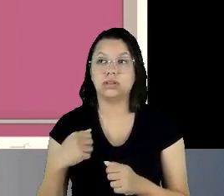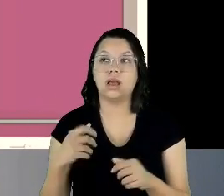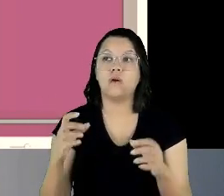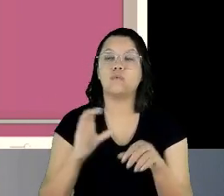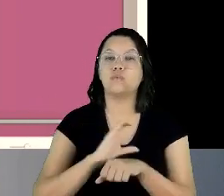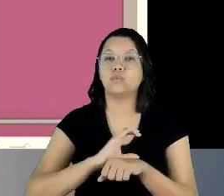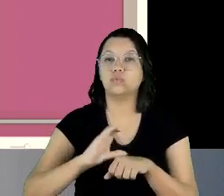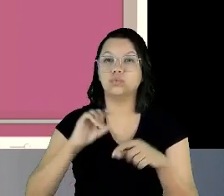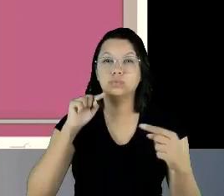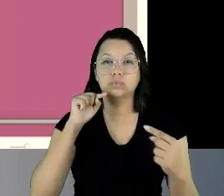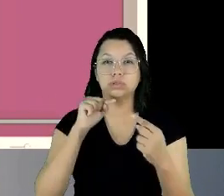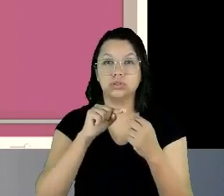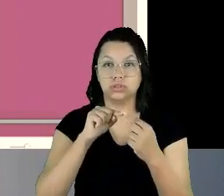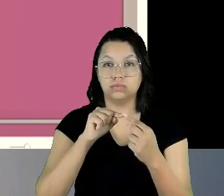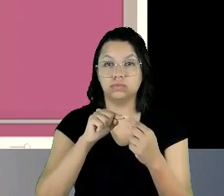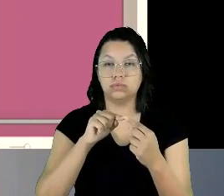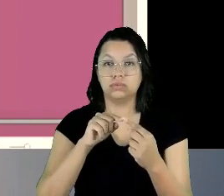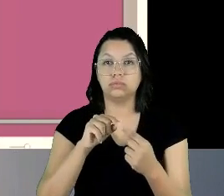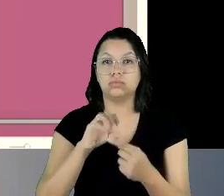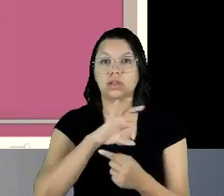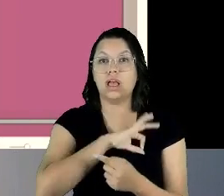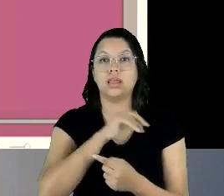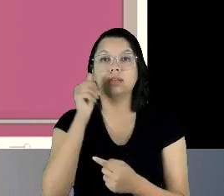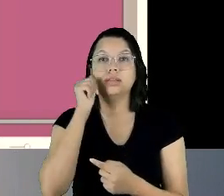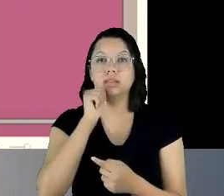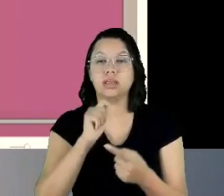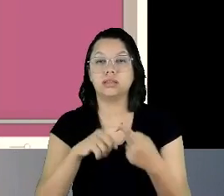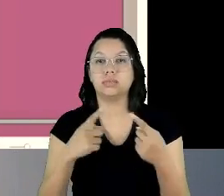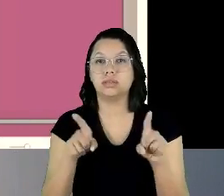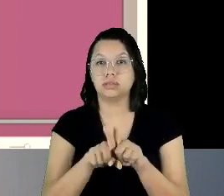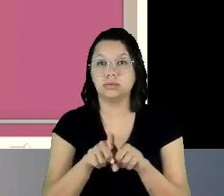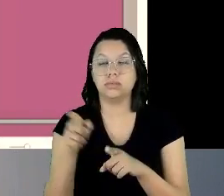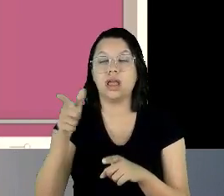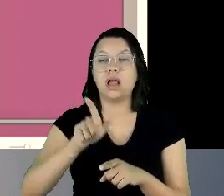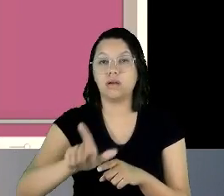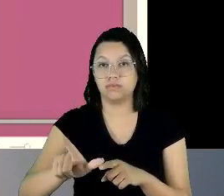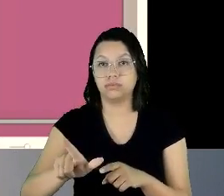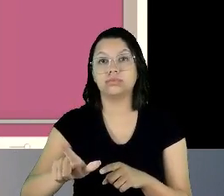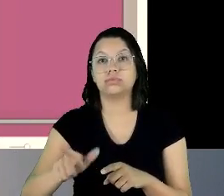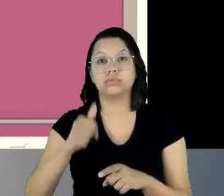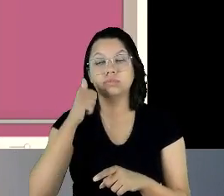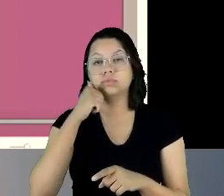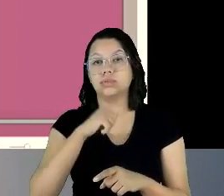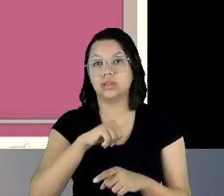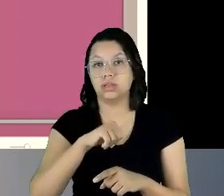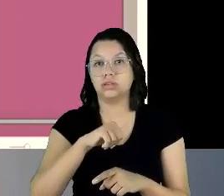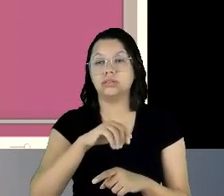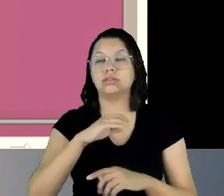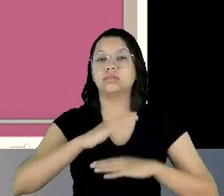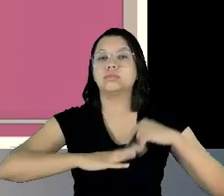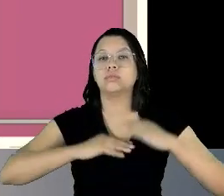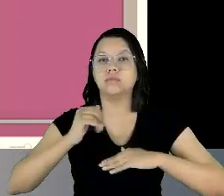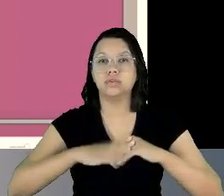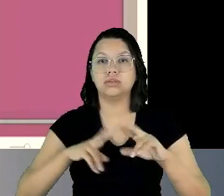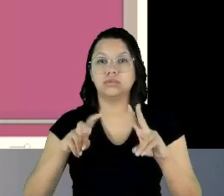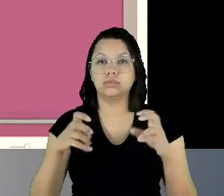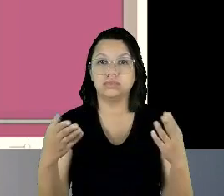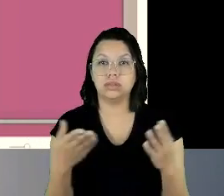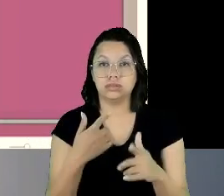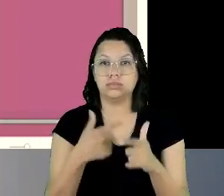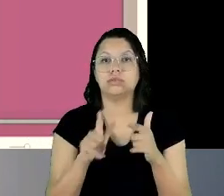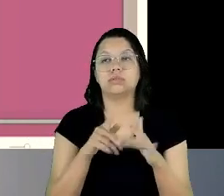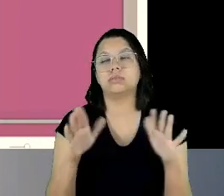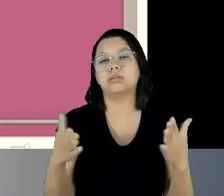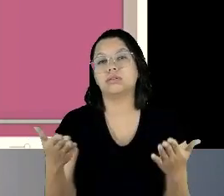um curso específico para delegados, mas também para outros agentes da polícia que estão se qualificando sobre esse problema. Então, hoje,